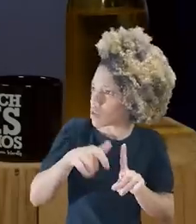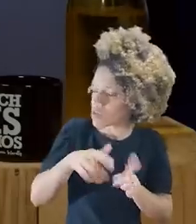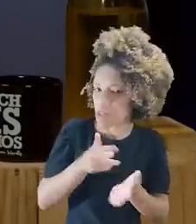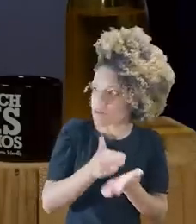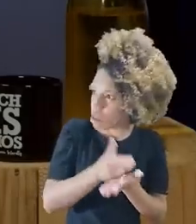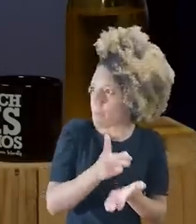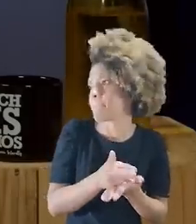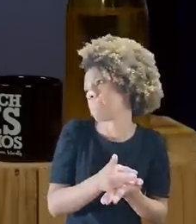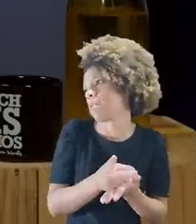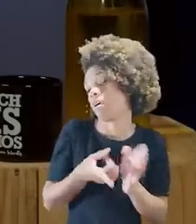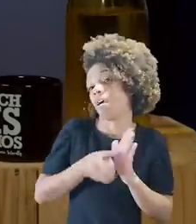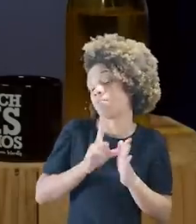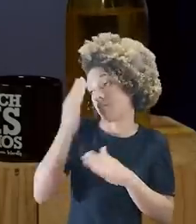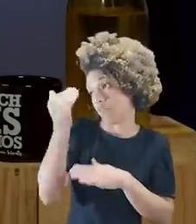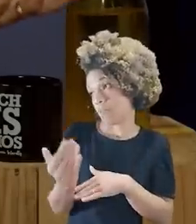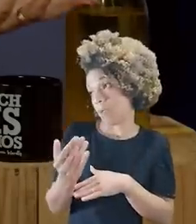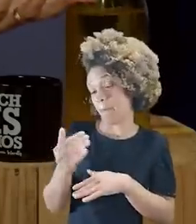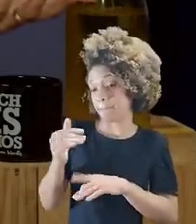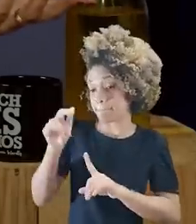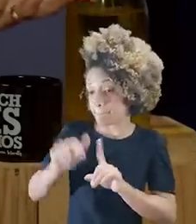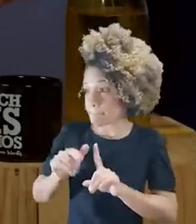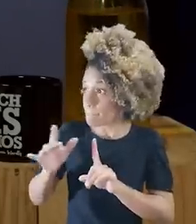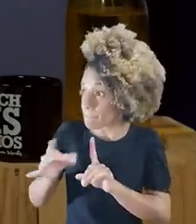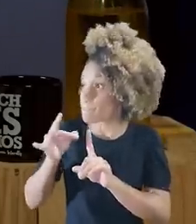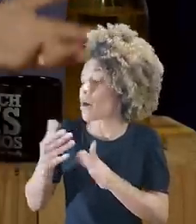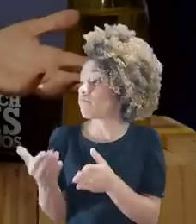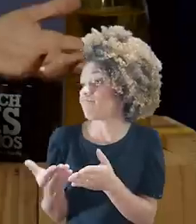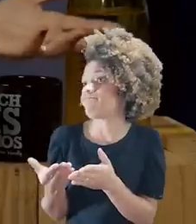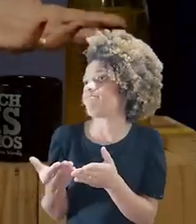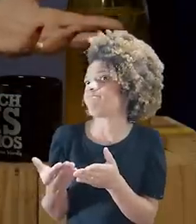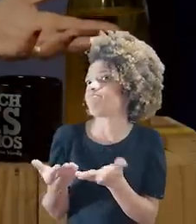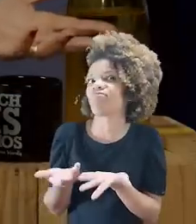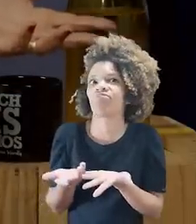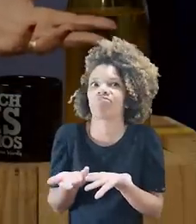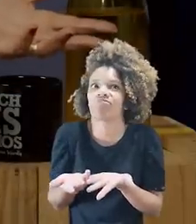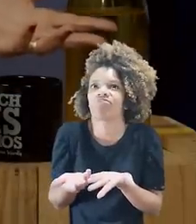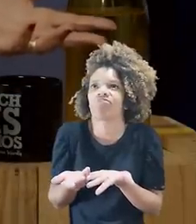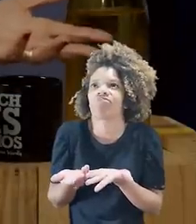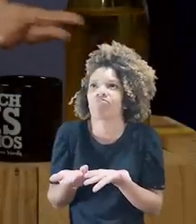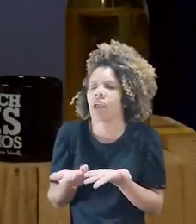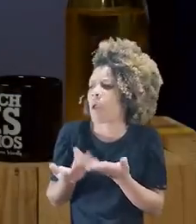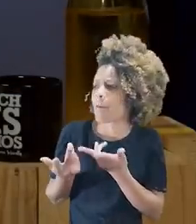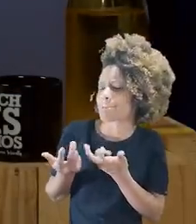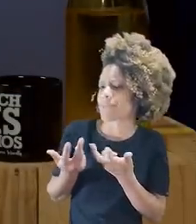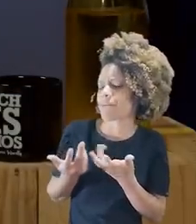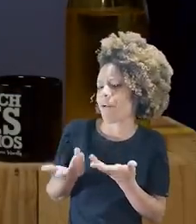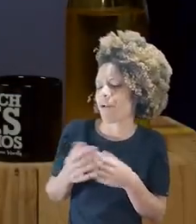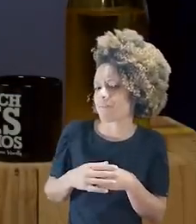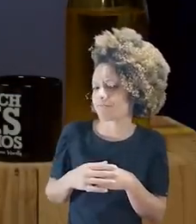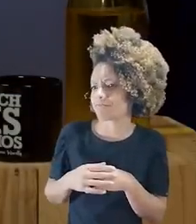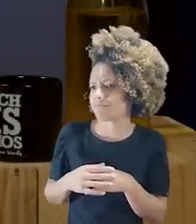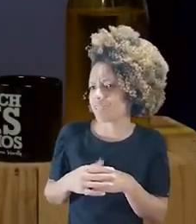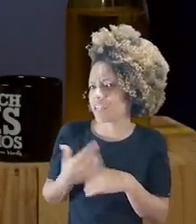sempre fui antes da fama para personagem então eu Ah eu percebia que eu que eu não